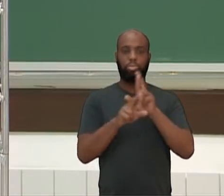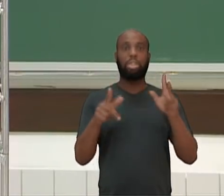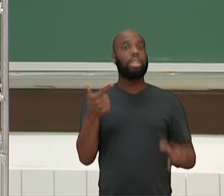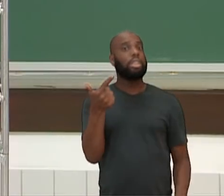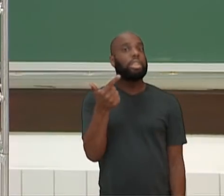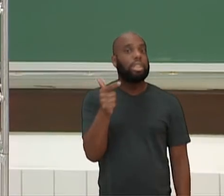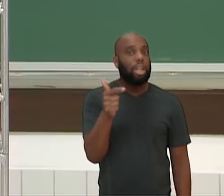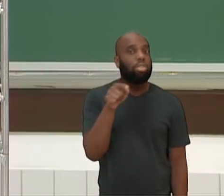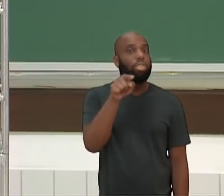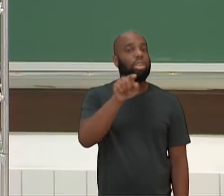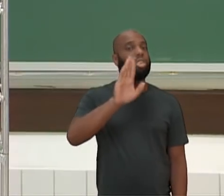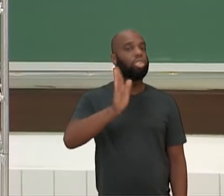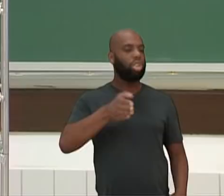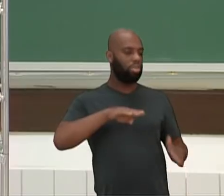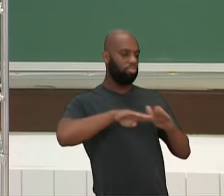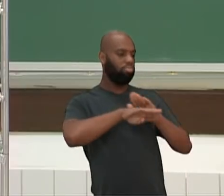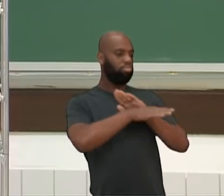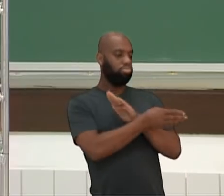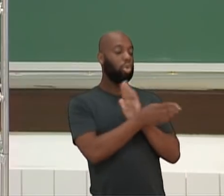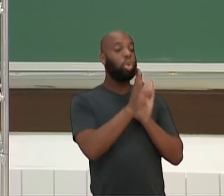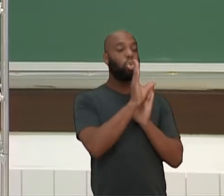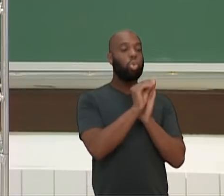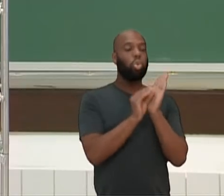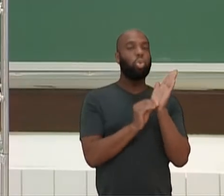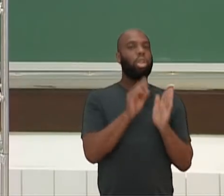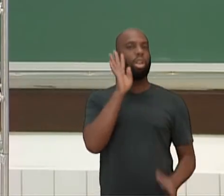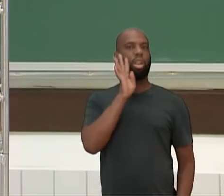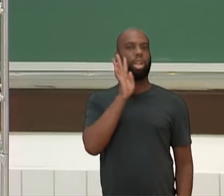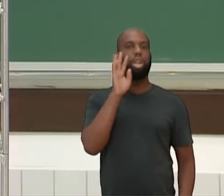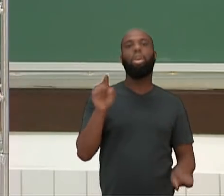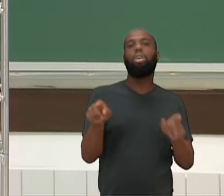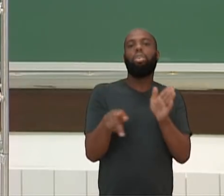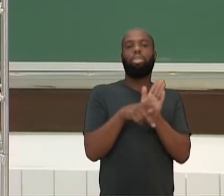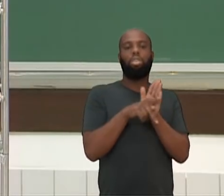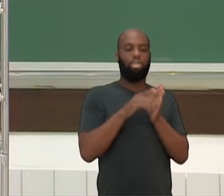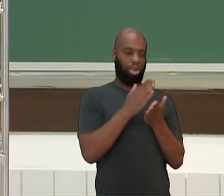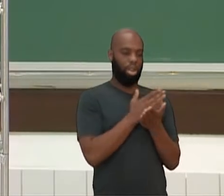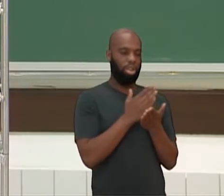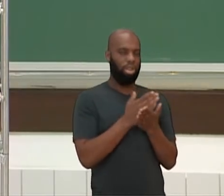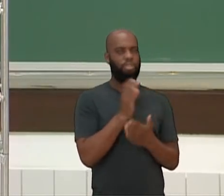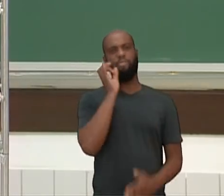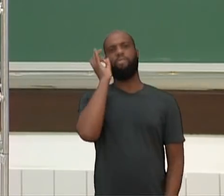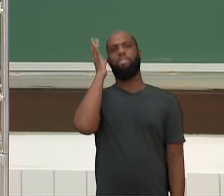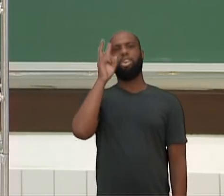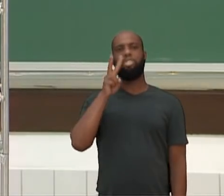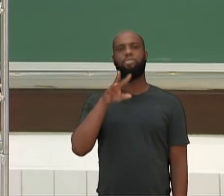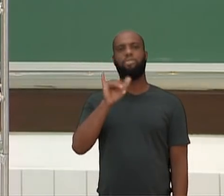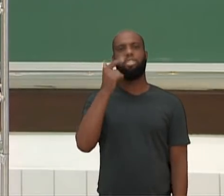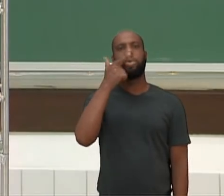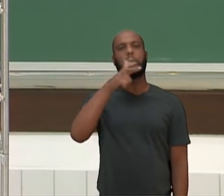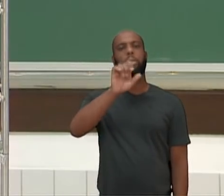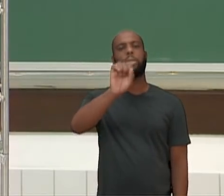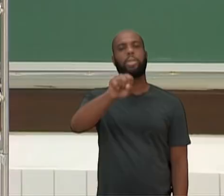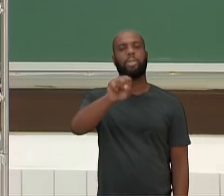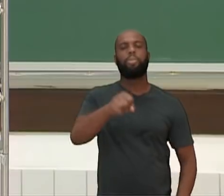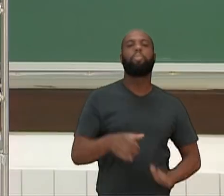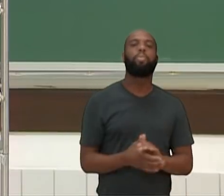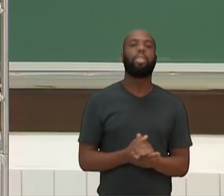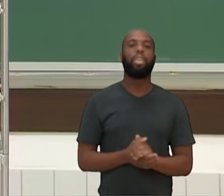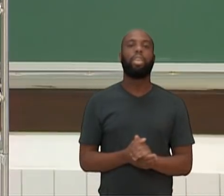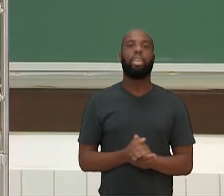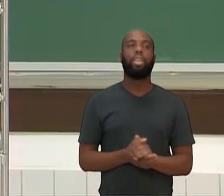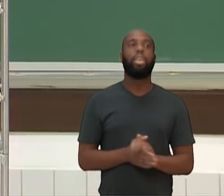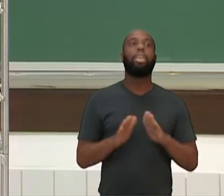estão acostumados aí a fazer um conteúdo legal no caderno, então isso aqui vai ser fichinha para vocês. Acredito que vai ser fácil, né? Então, espero